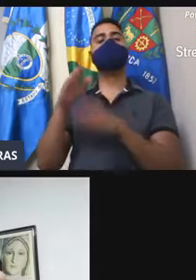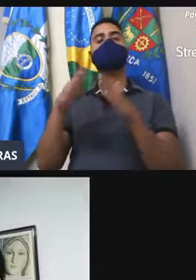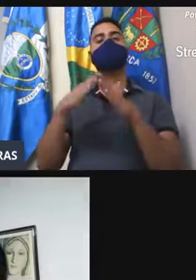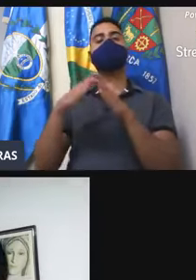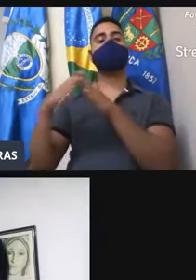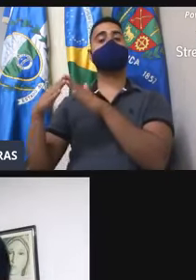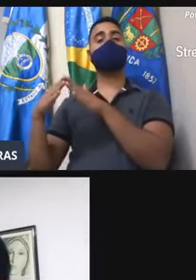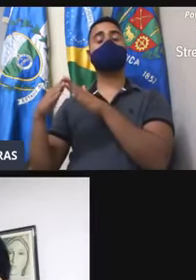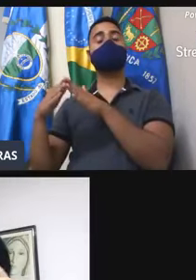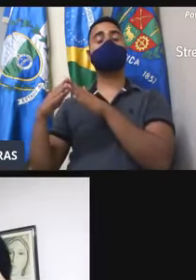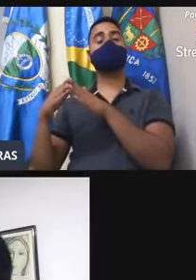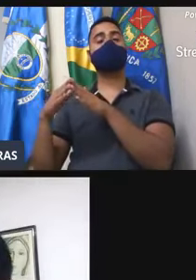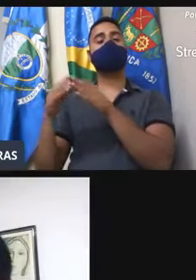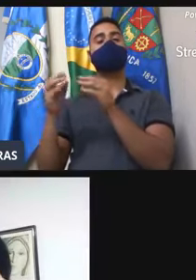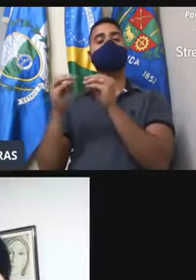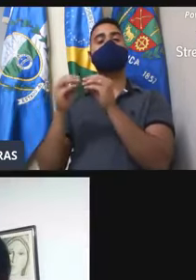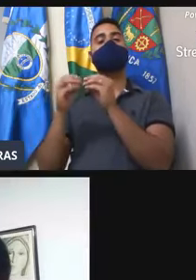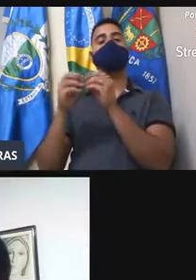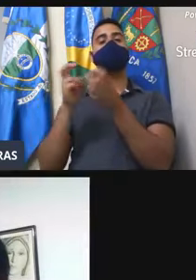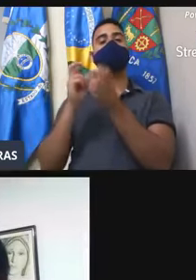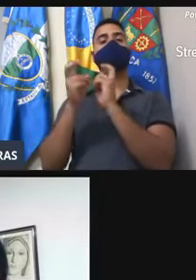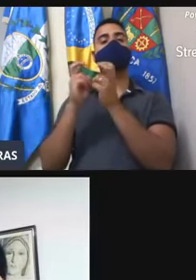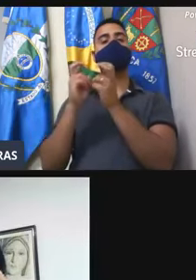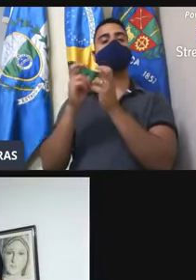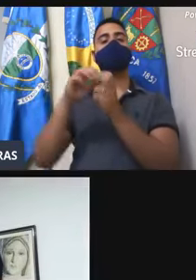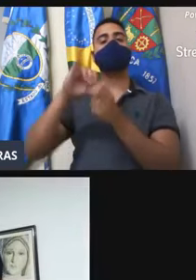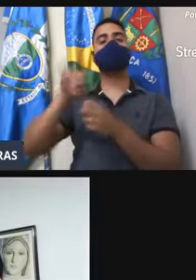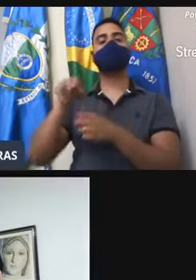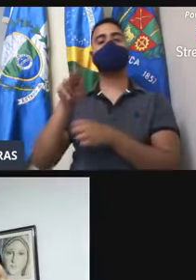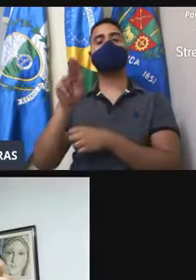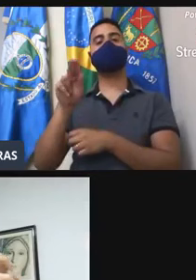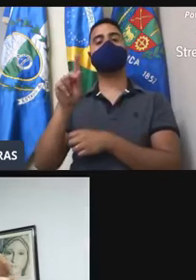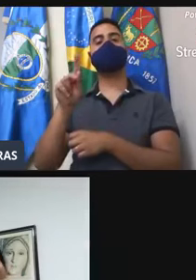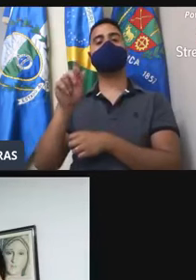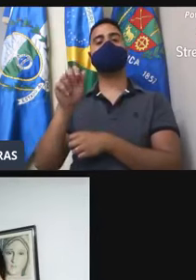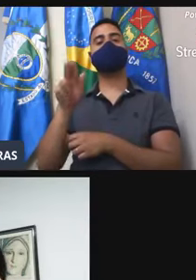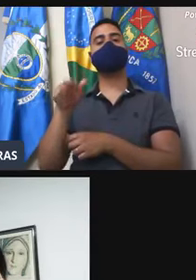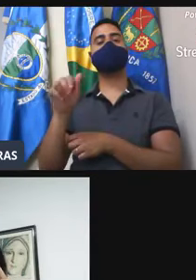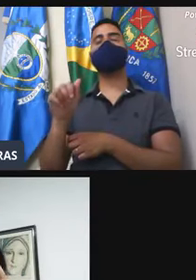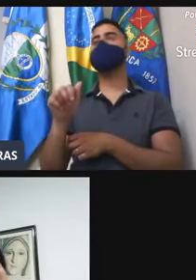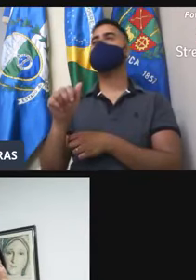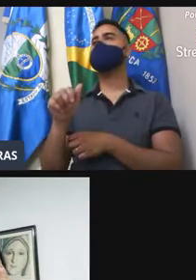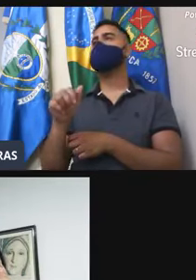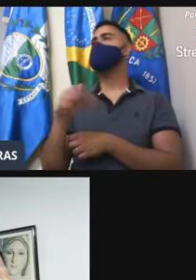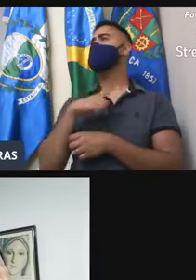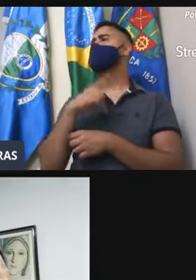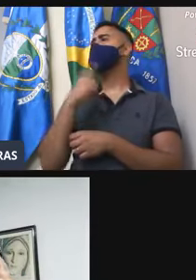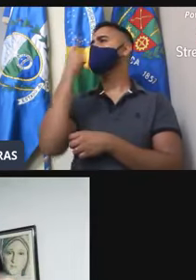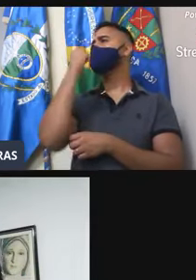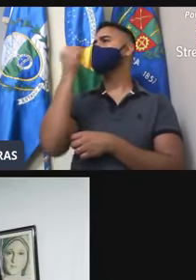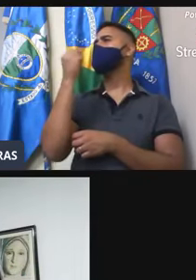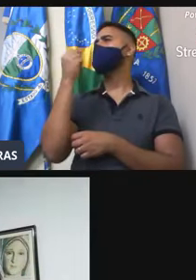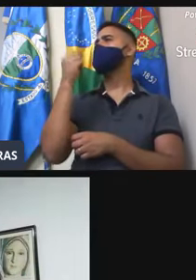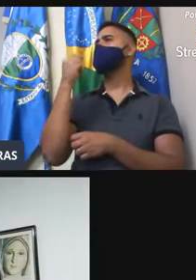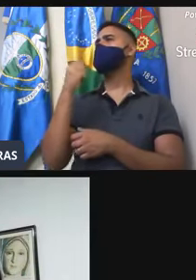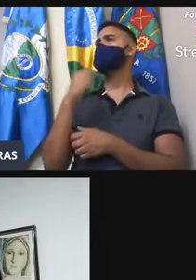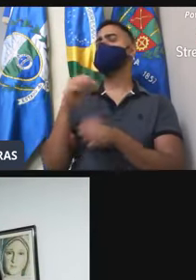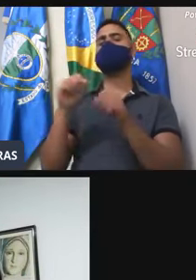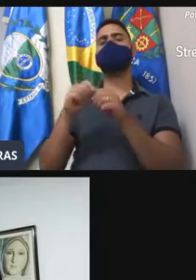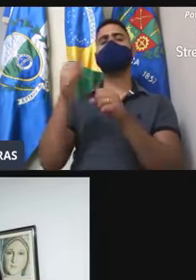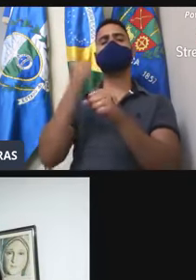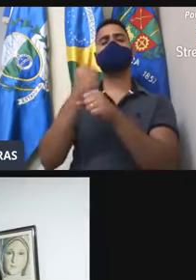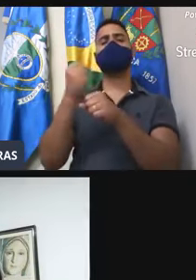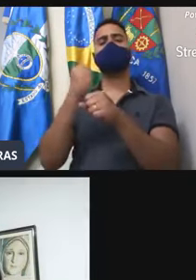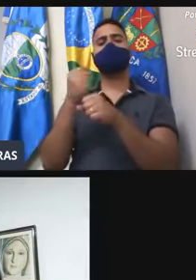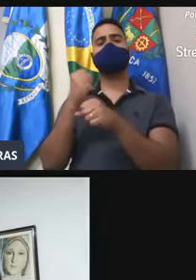de Juparanã, eu, na época da Roseli, ela veio falando que ia ser construído lá, aquela